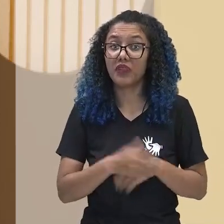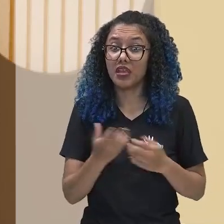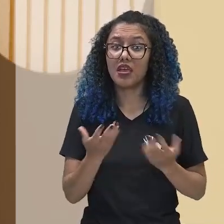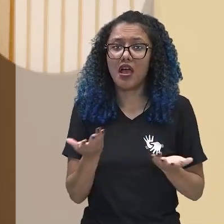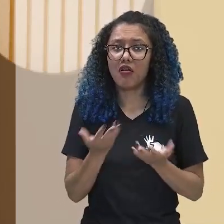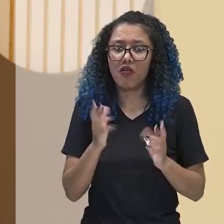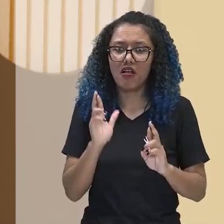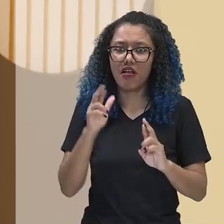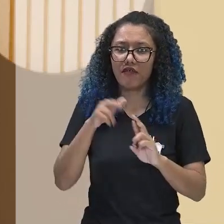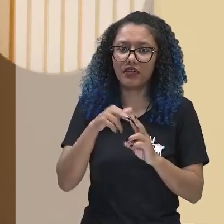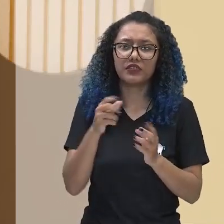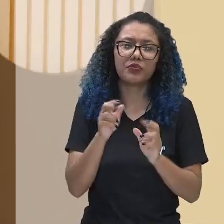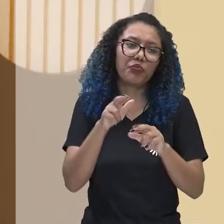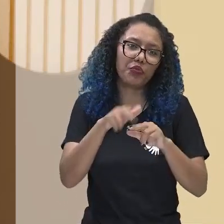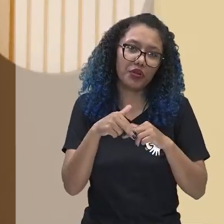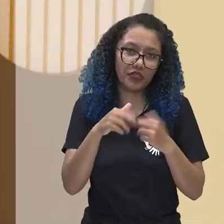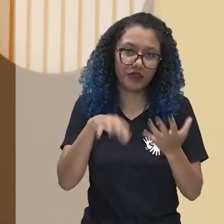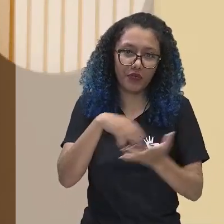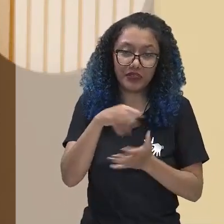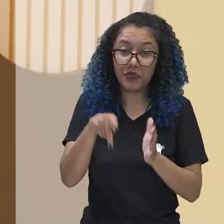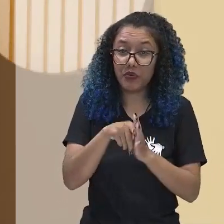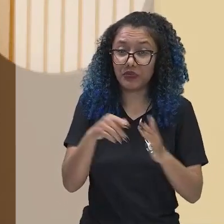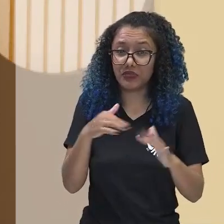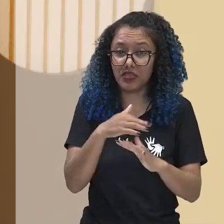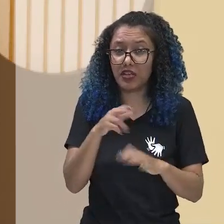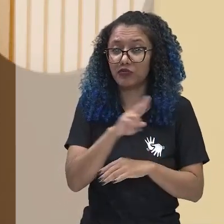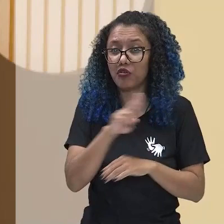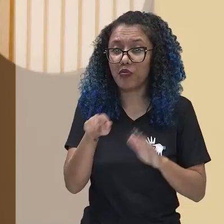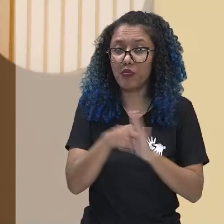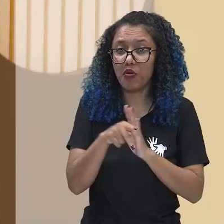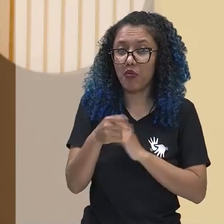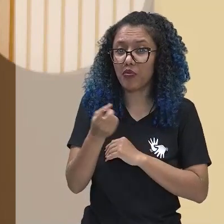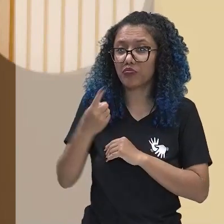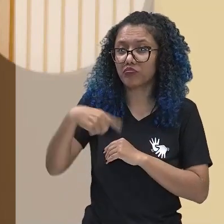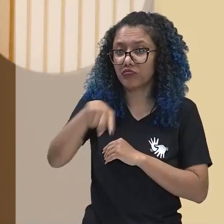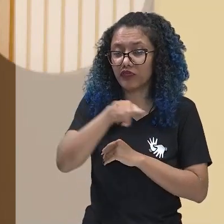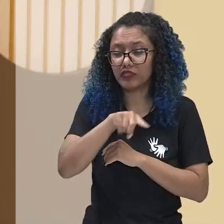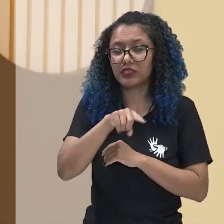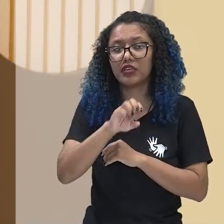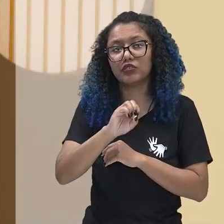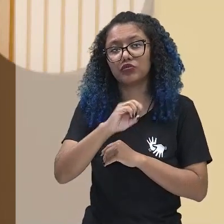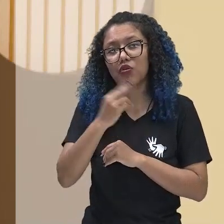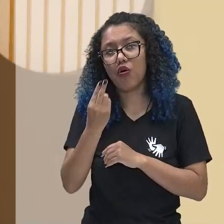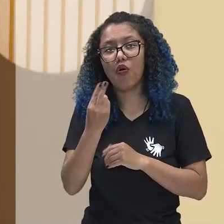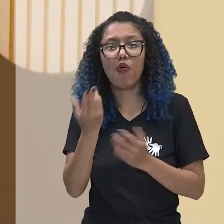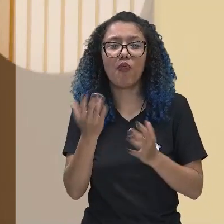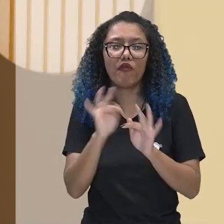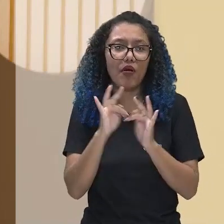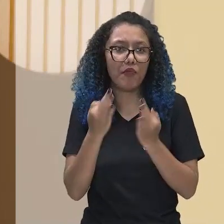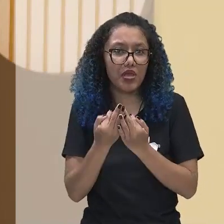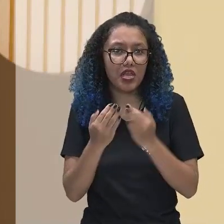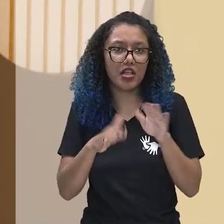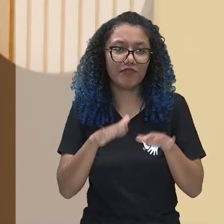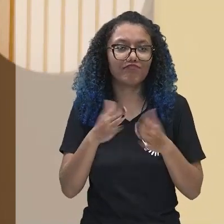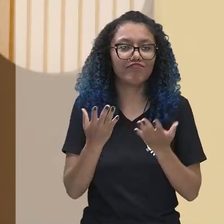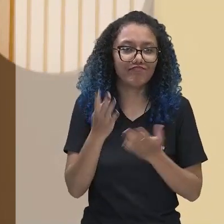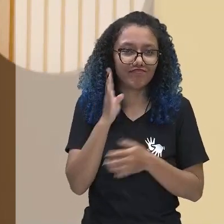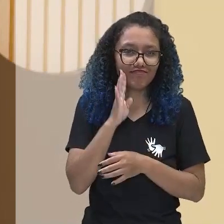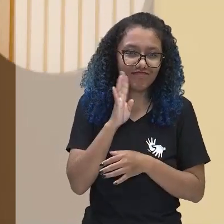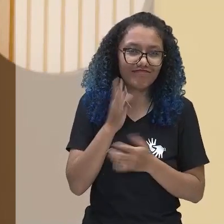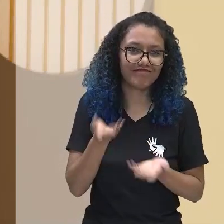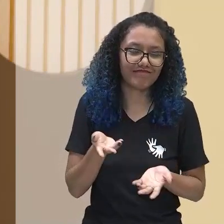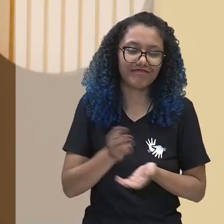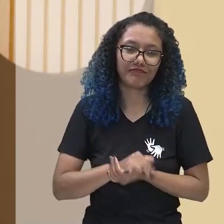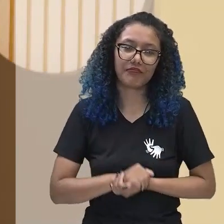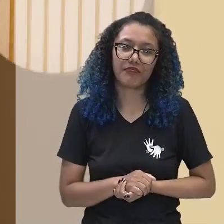a praça da cidade tem o seu nome, ou homenageia de repente algum parente seu. Não seria legal? Bom, a gente